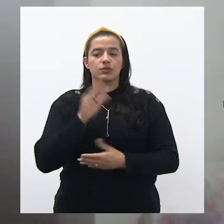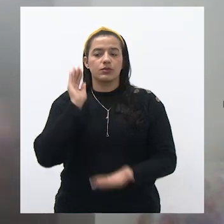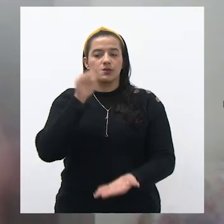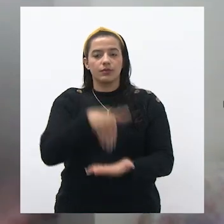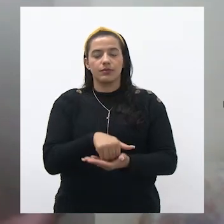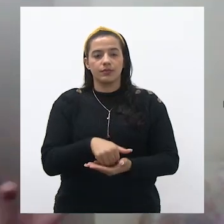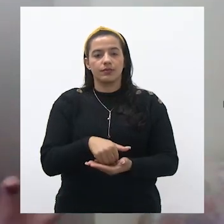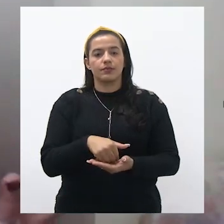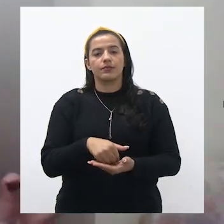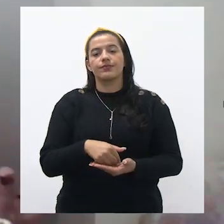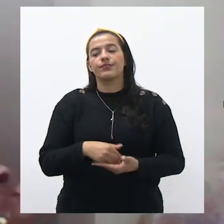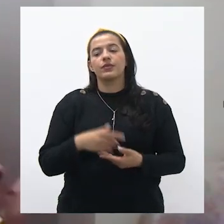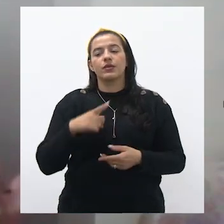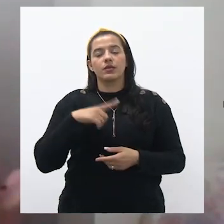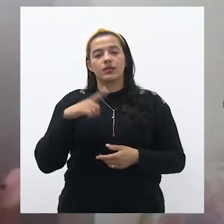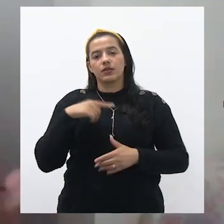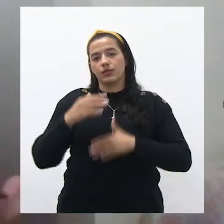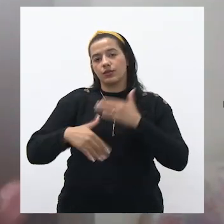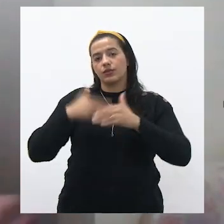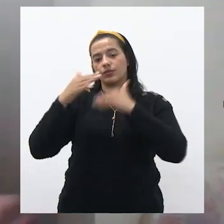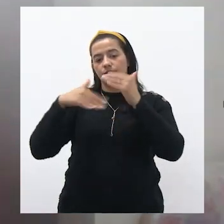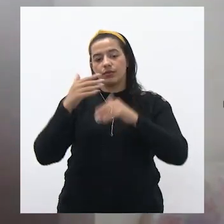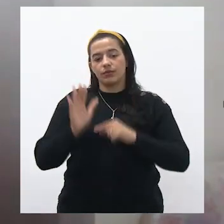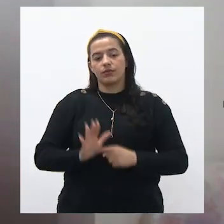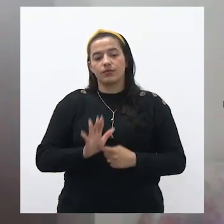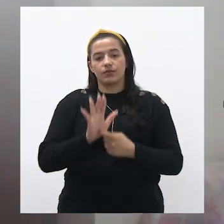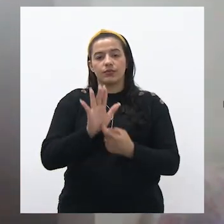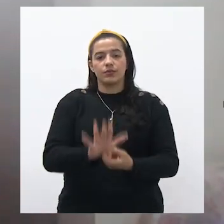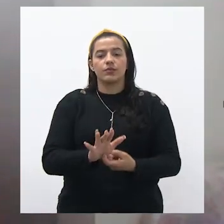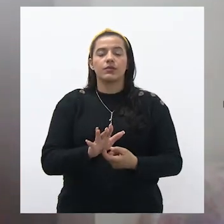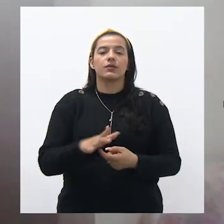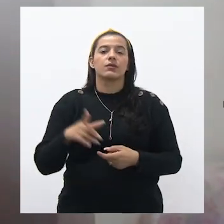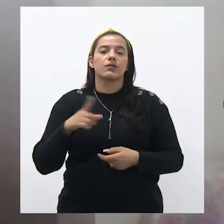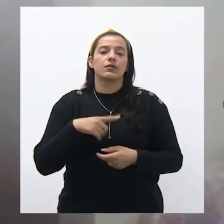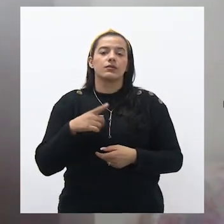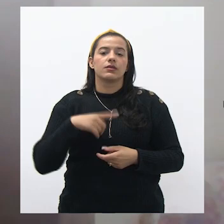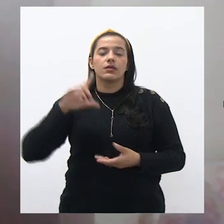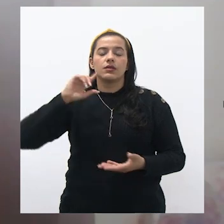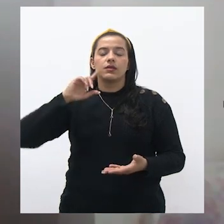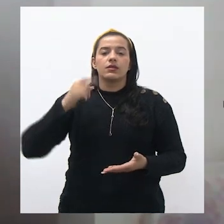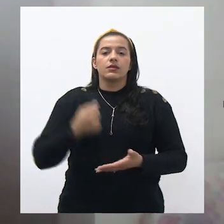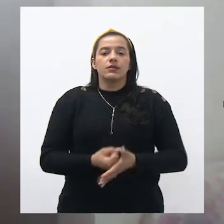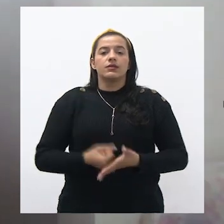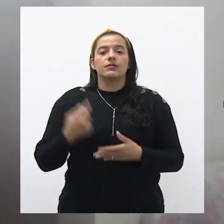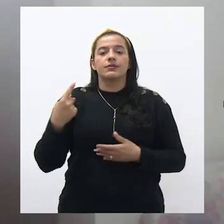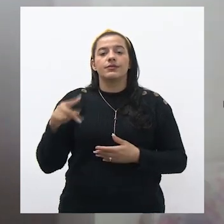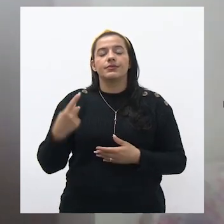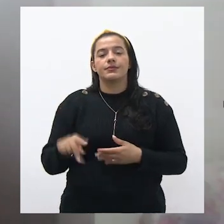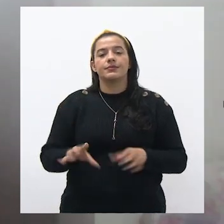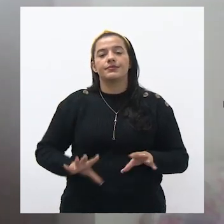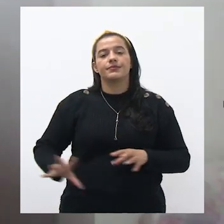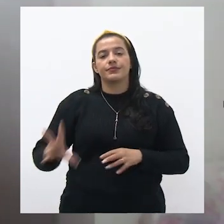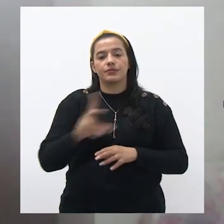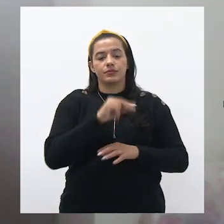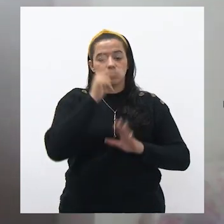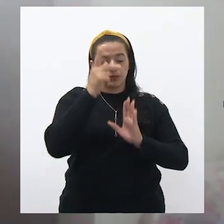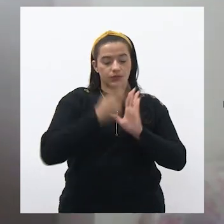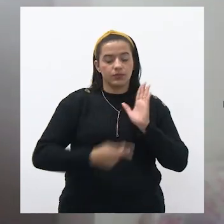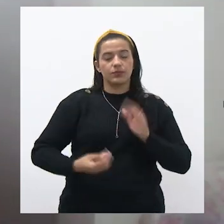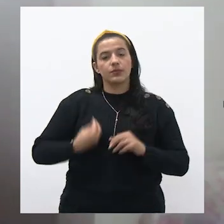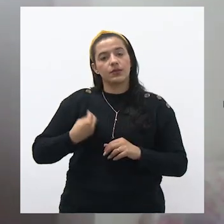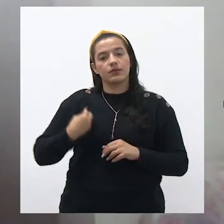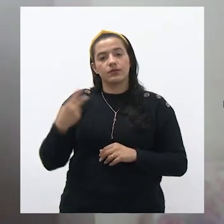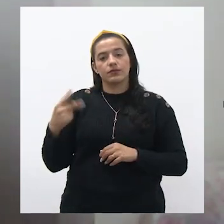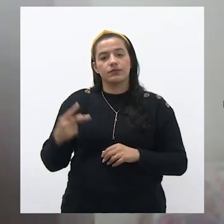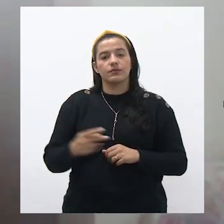para que esse desenvolvimento auxilie na tomada de decisão para a realização do projeto de vida desse